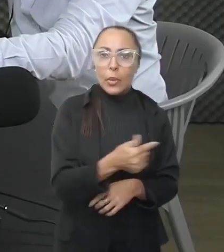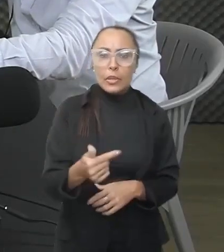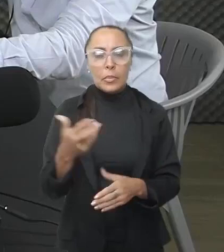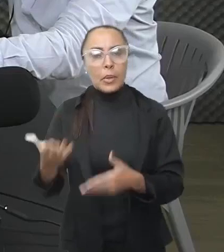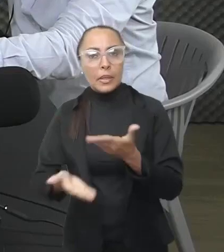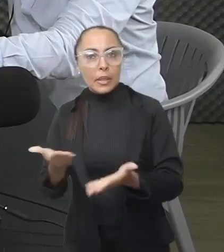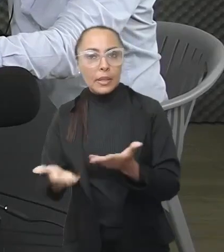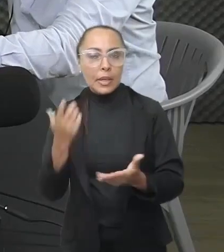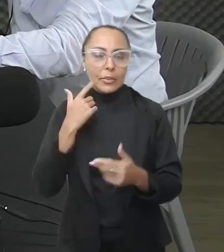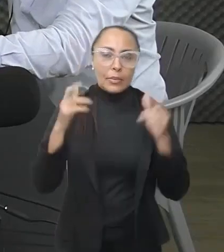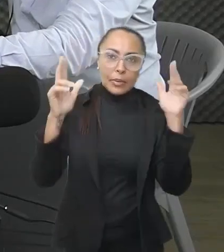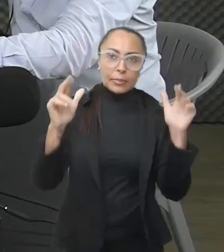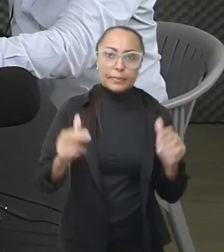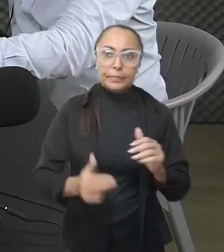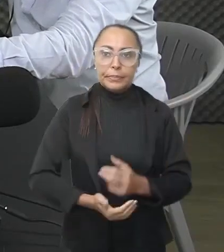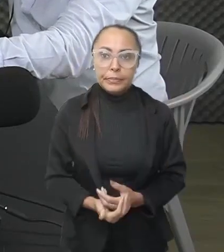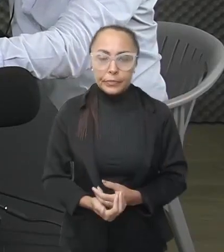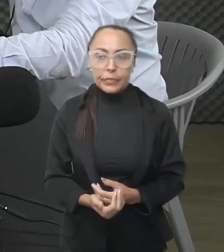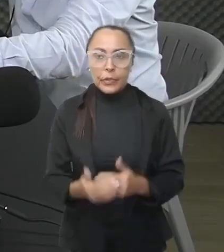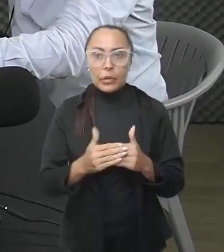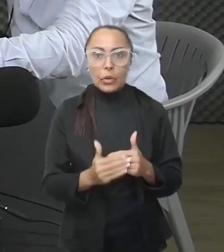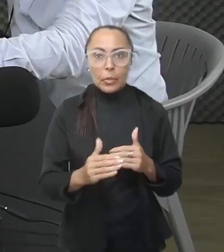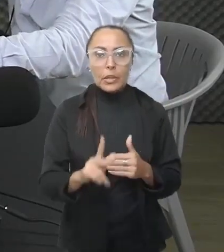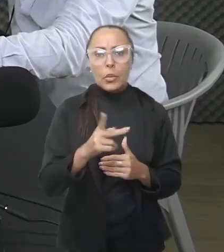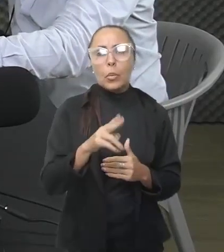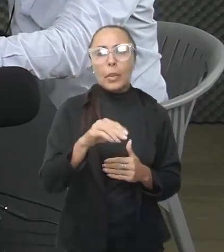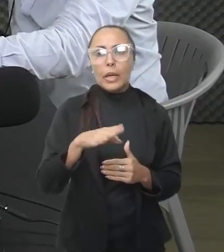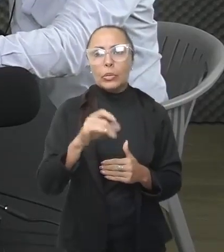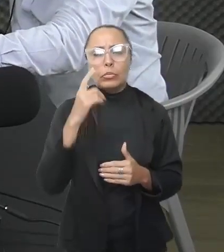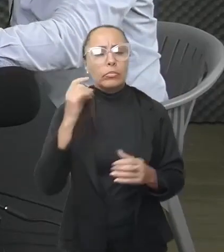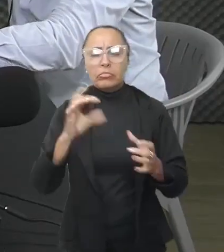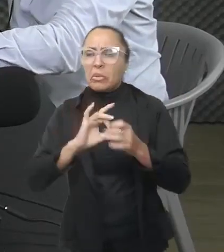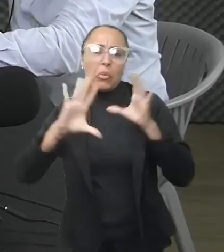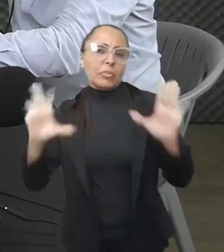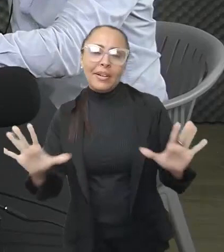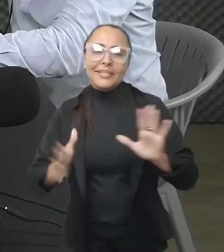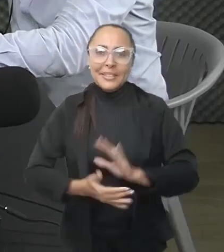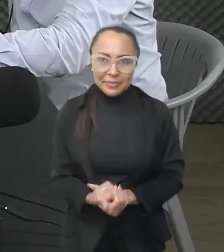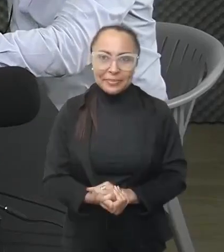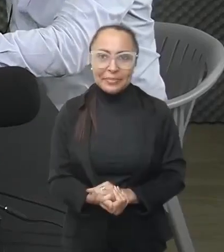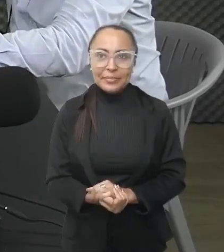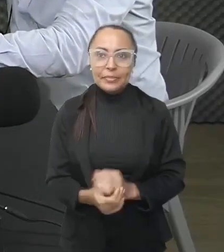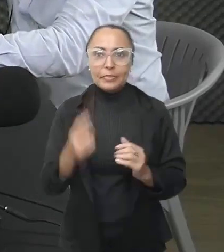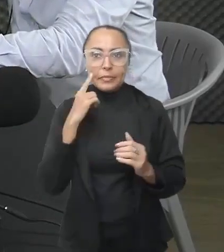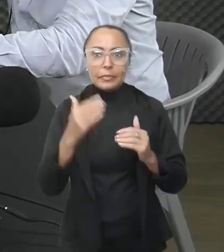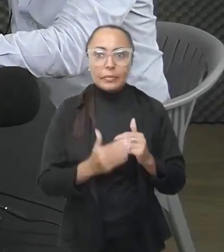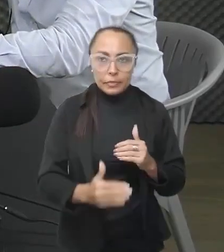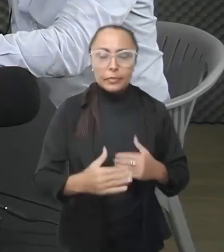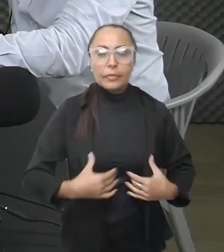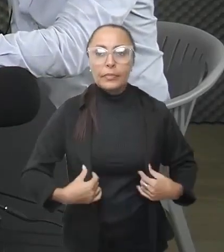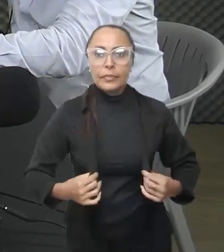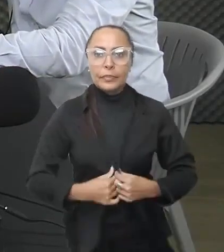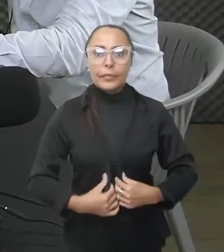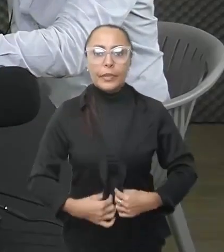ao tema. Começamos, Humberto, Eduardo, fiquem à vontade, essa casa é de vocês, tá? Eu queria tomar essa liberdade de começar. Por gentileza. Que ousadia,